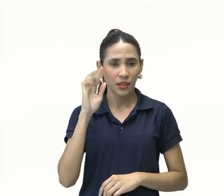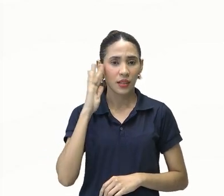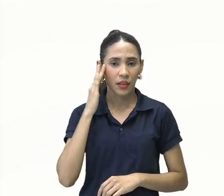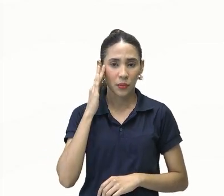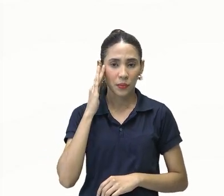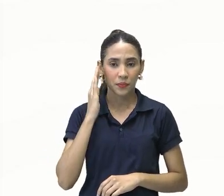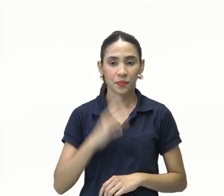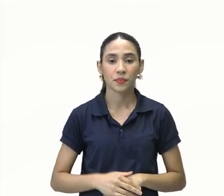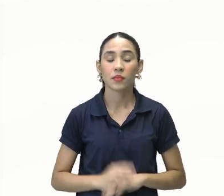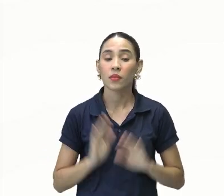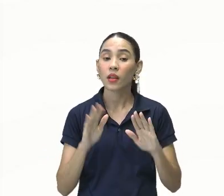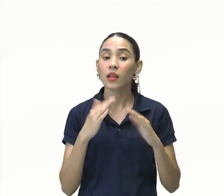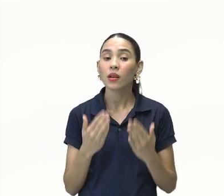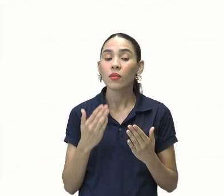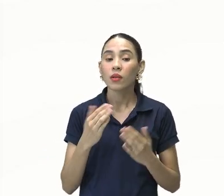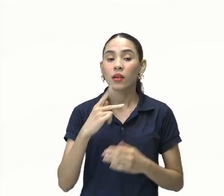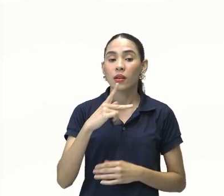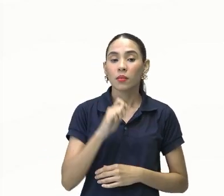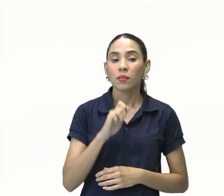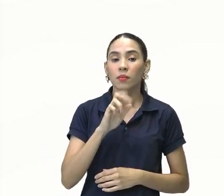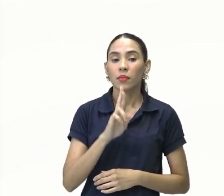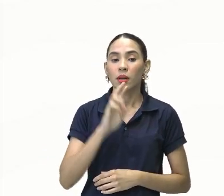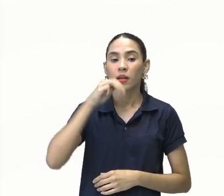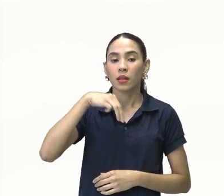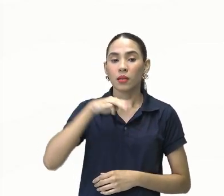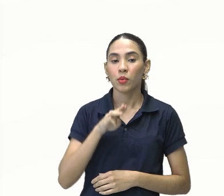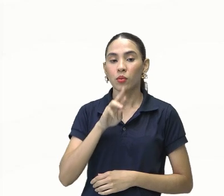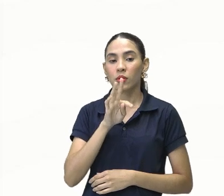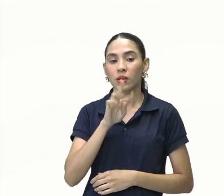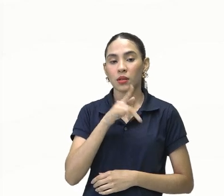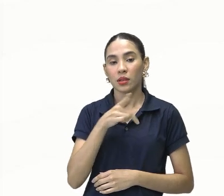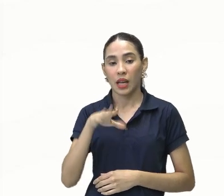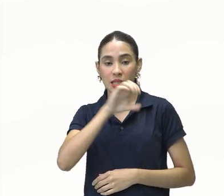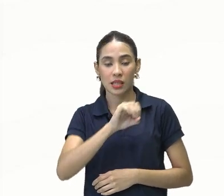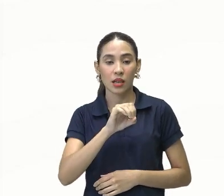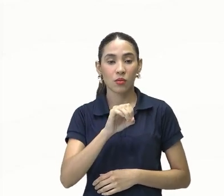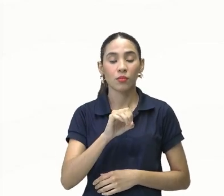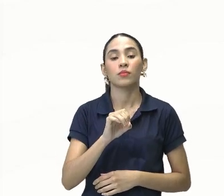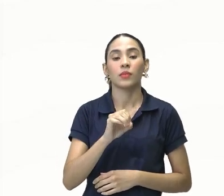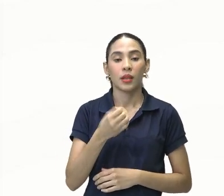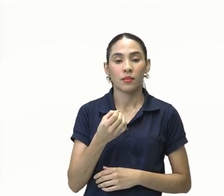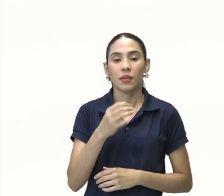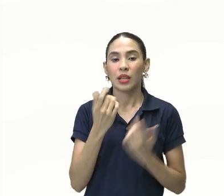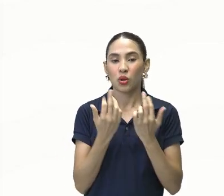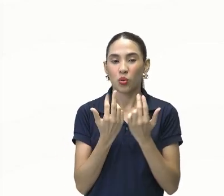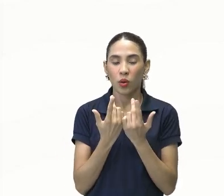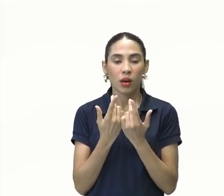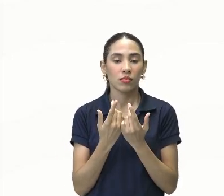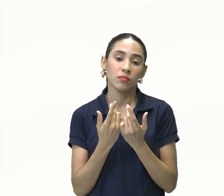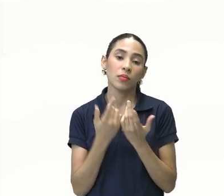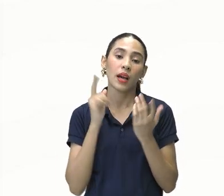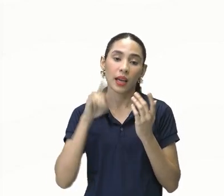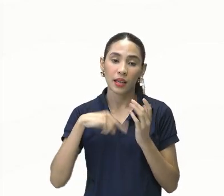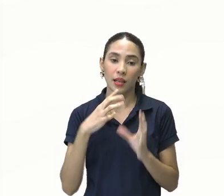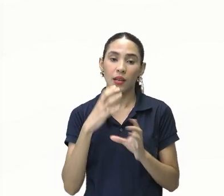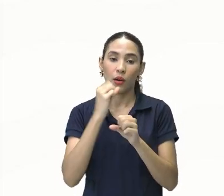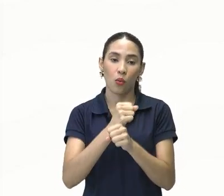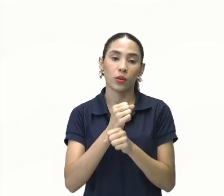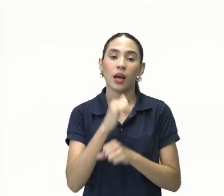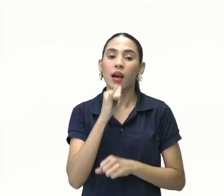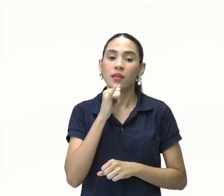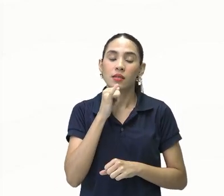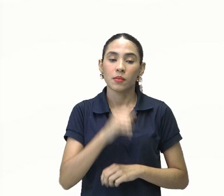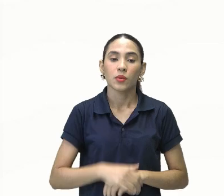pessoal? Então, a permutação com elementos repetidos, ela serve exatamente para a gente calcular